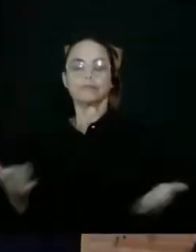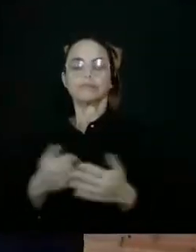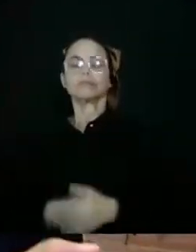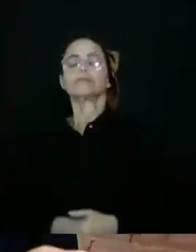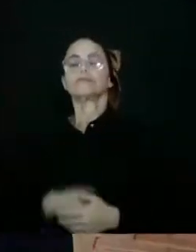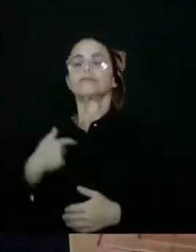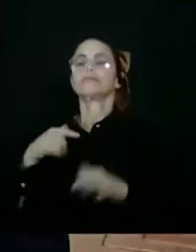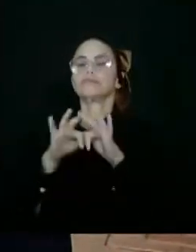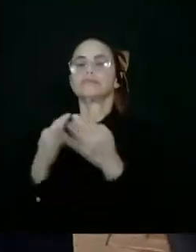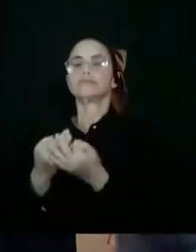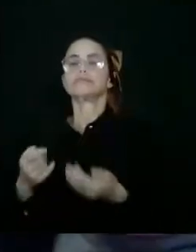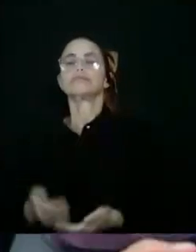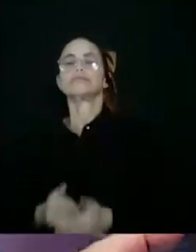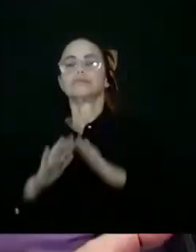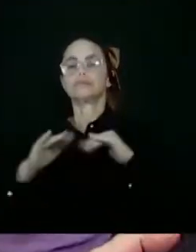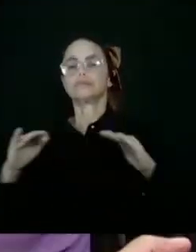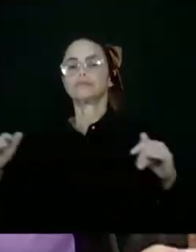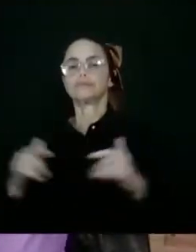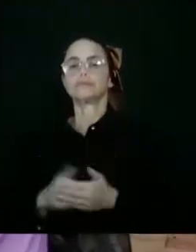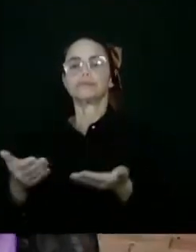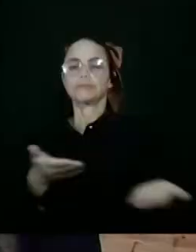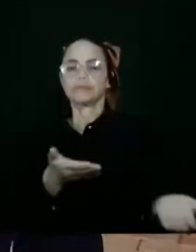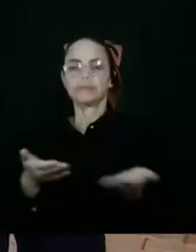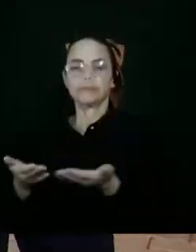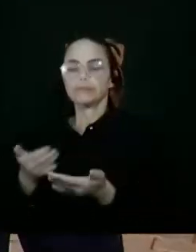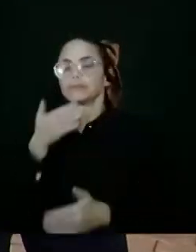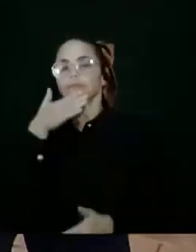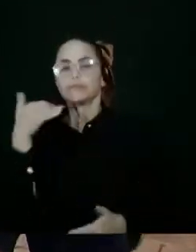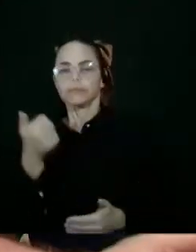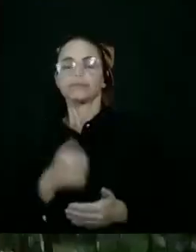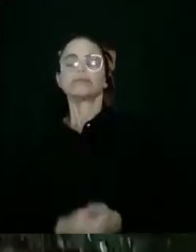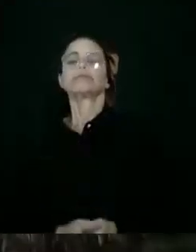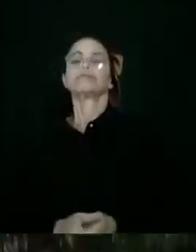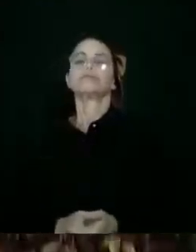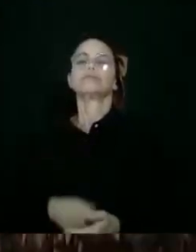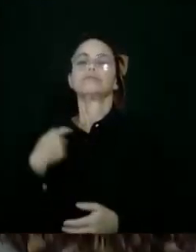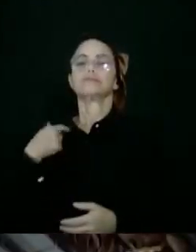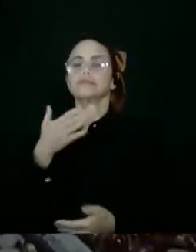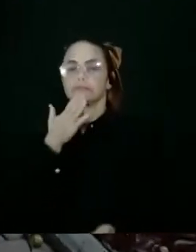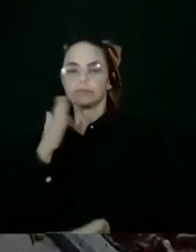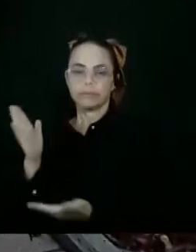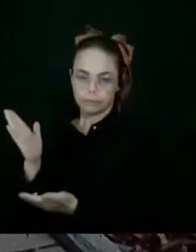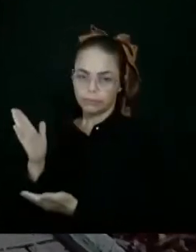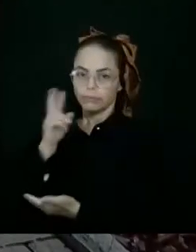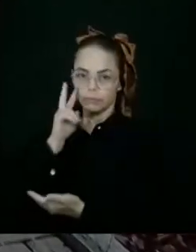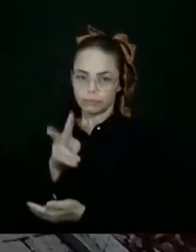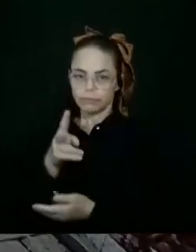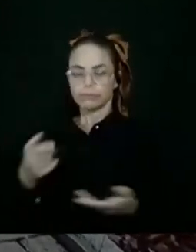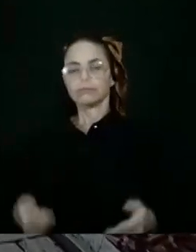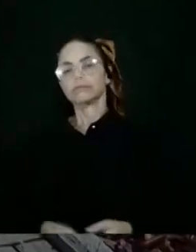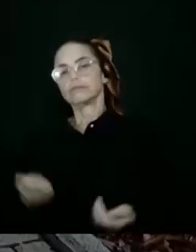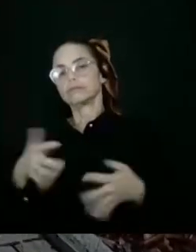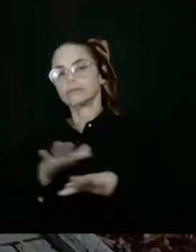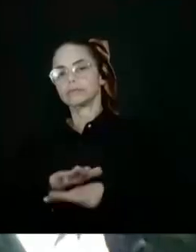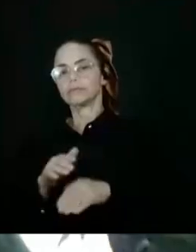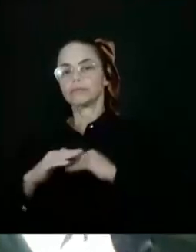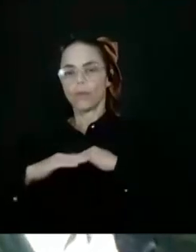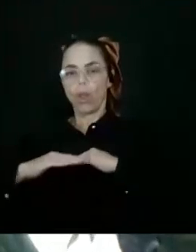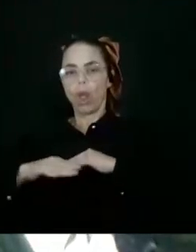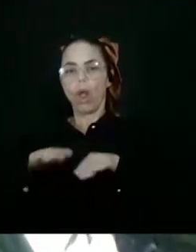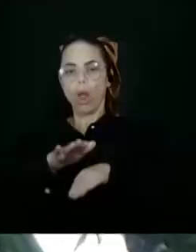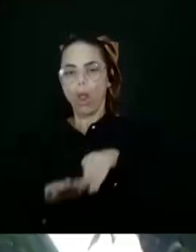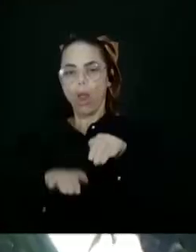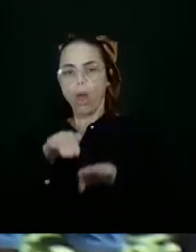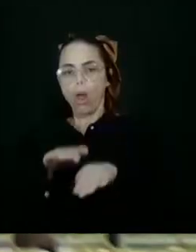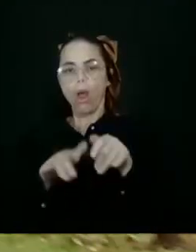e vai oferecer assim, uma melhoria das condições. O projeto inclui novo piso intertravado, reforço